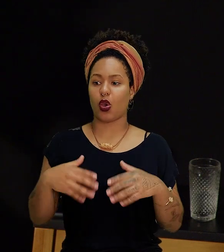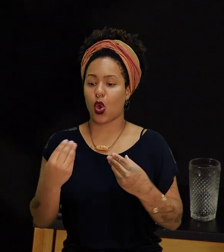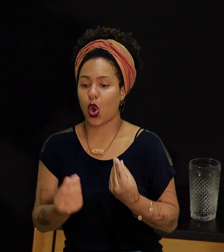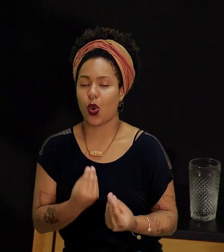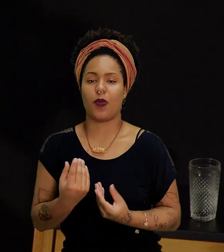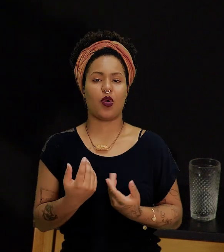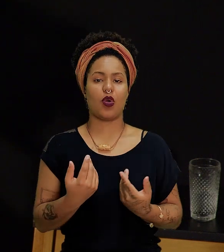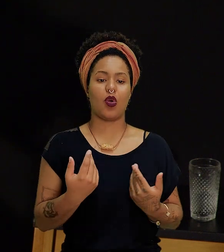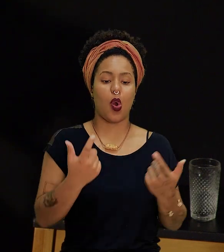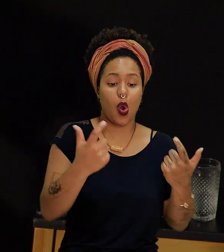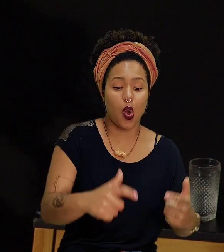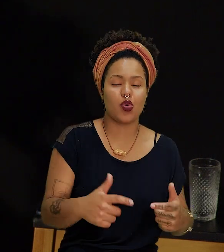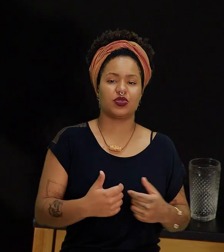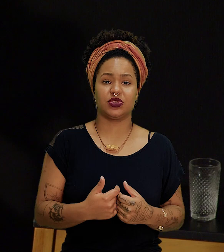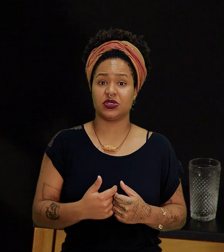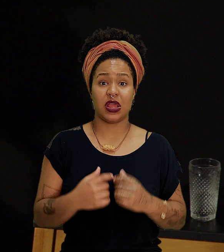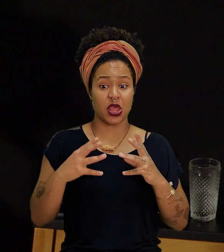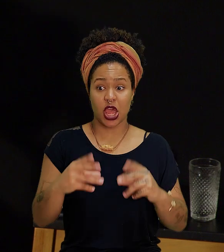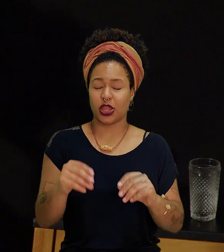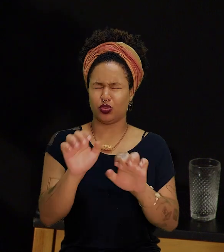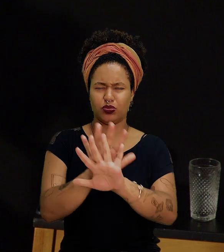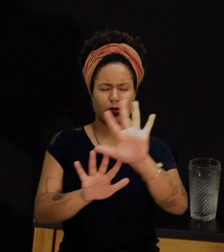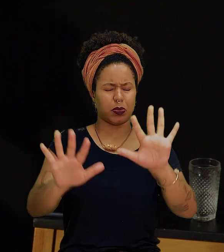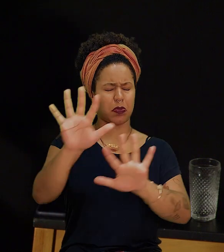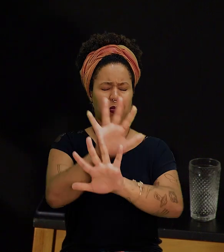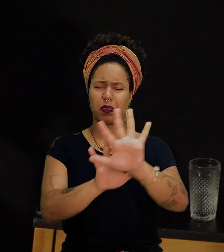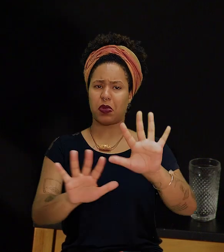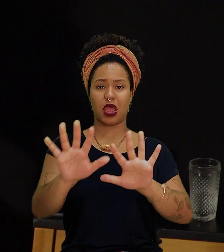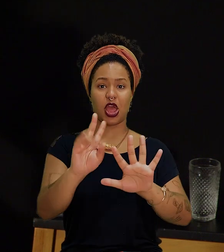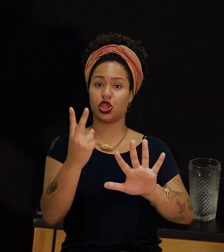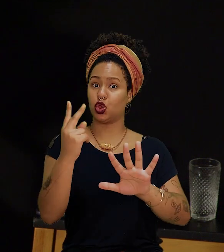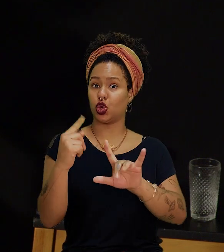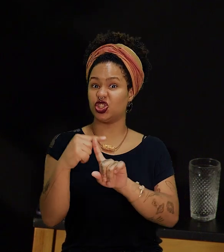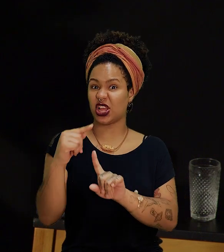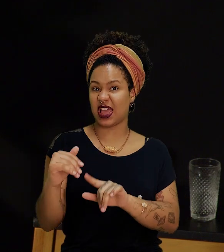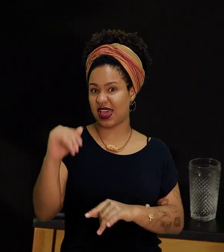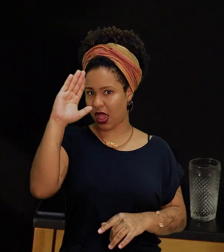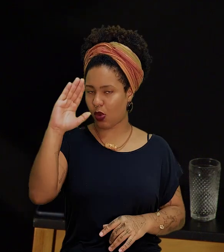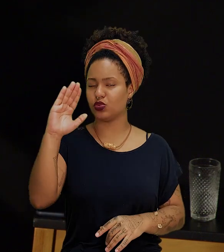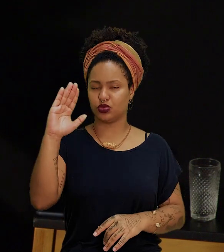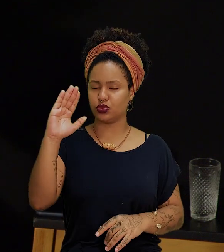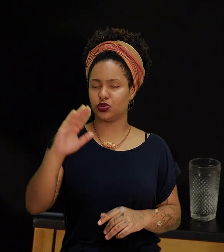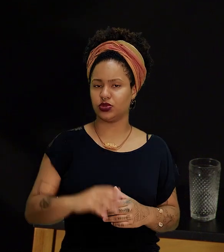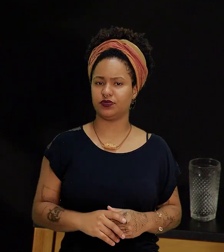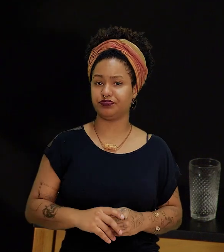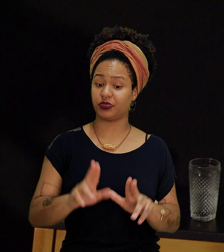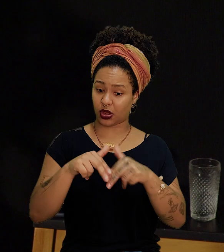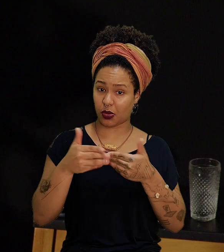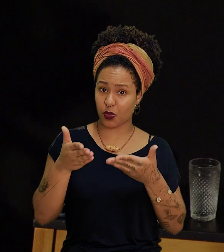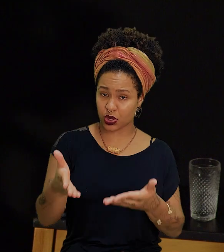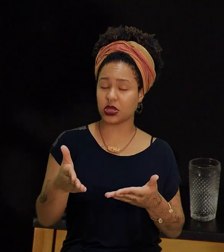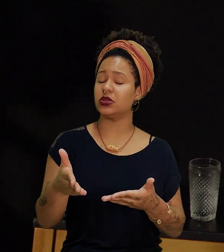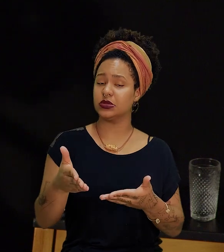Quando, onde, tá certo? Como. É tudo um borrão acima de 2 graus. Tá?